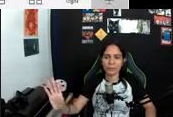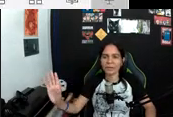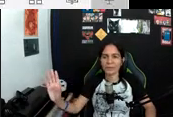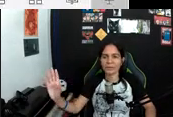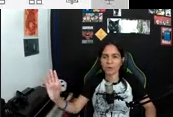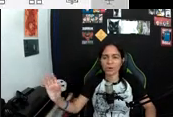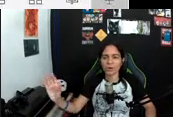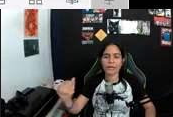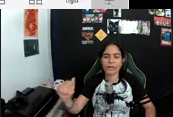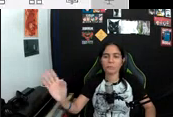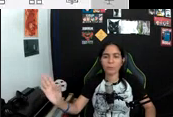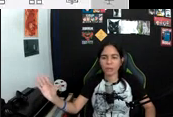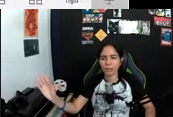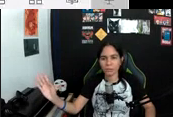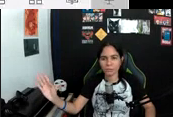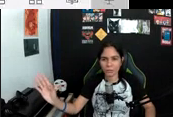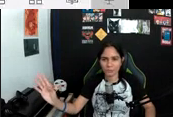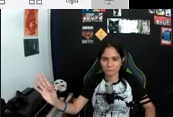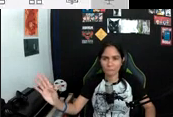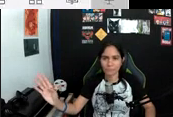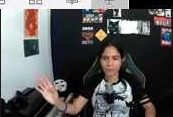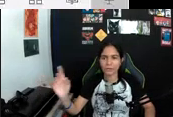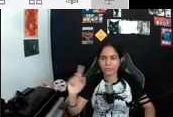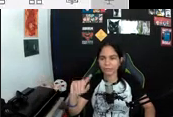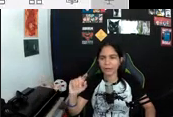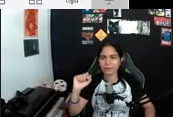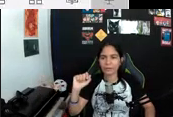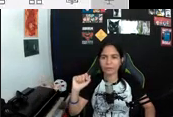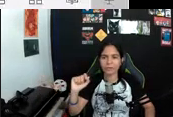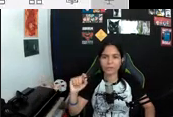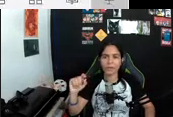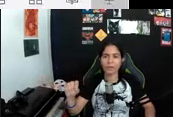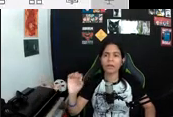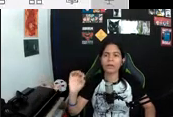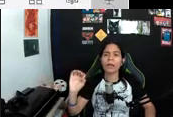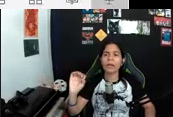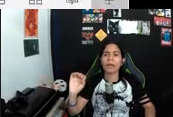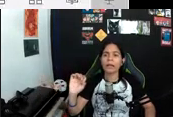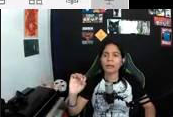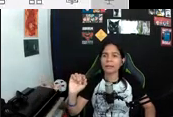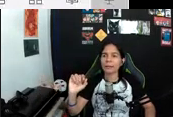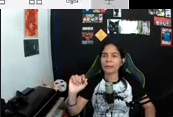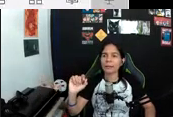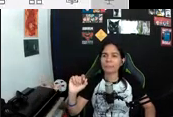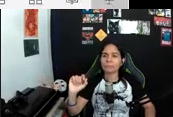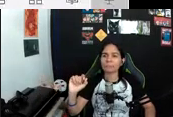ali, mesmo que ele esteja desacordado e está publicando, não. A gente vai falar isso na próxima aula.